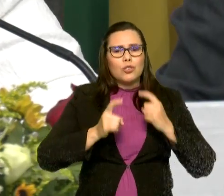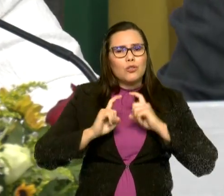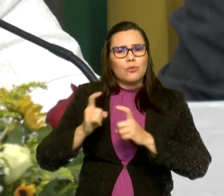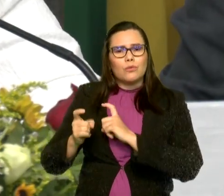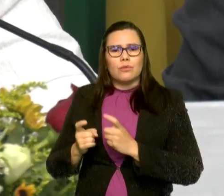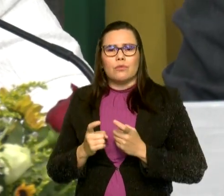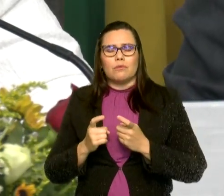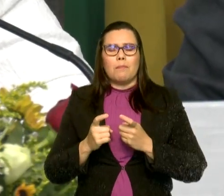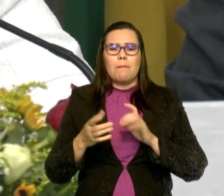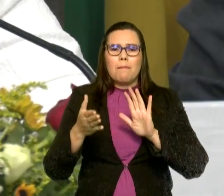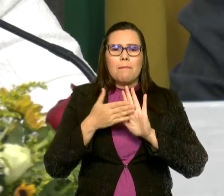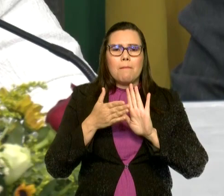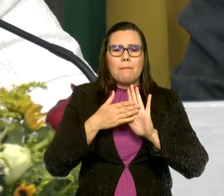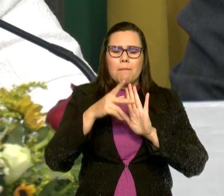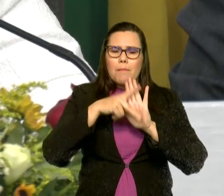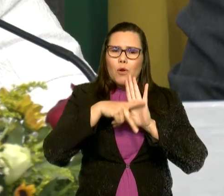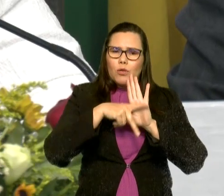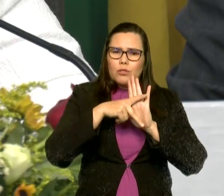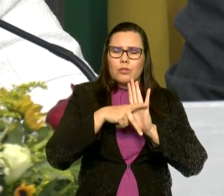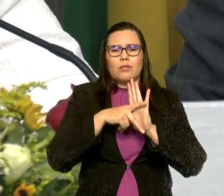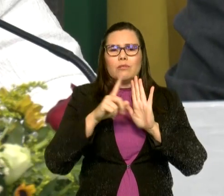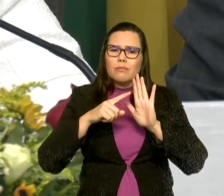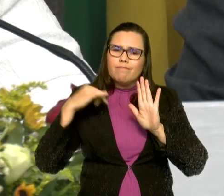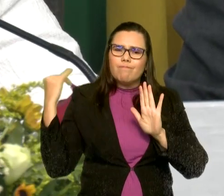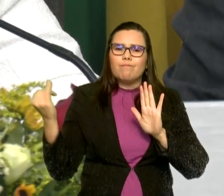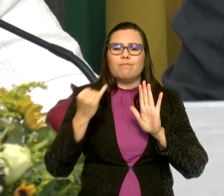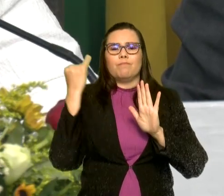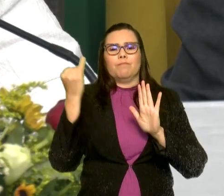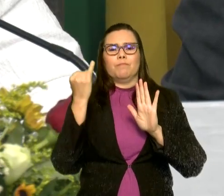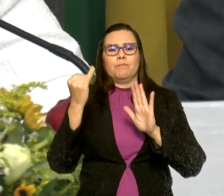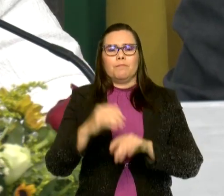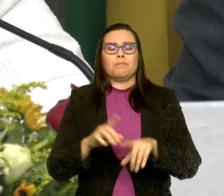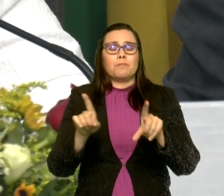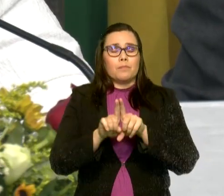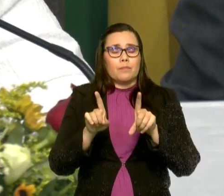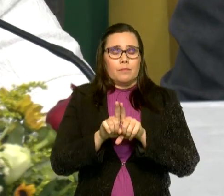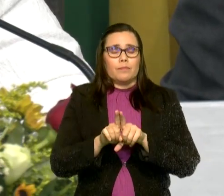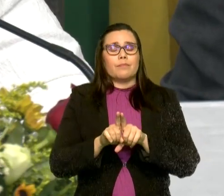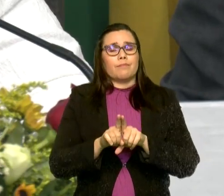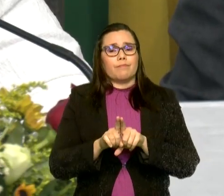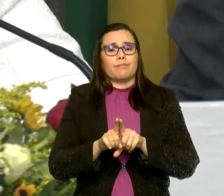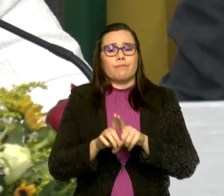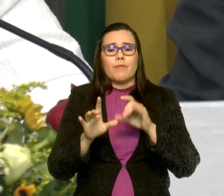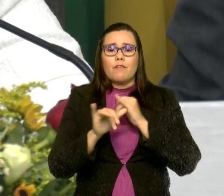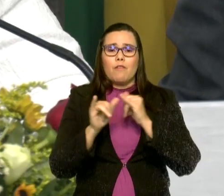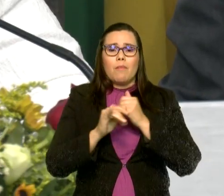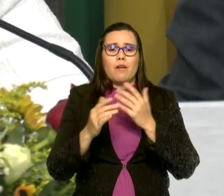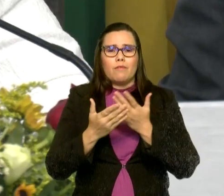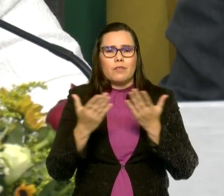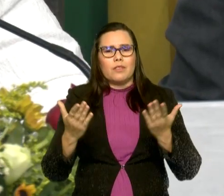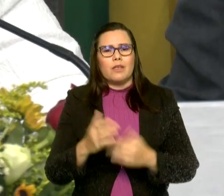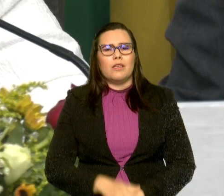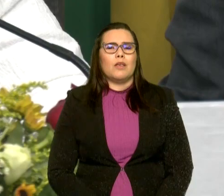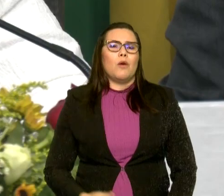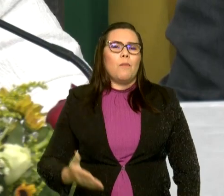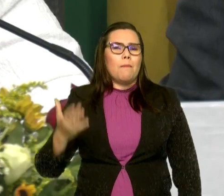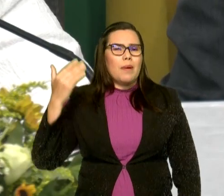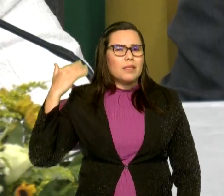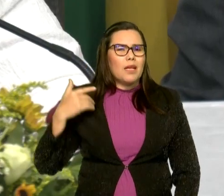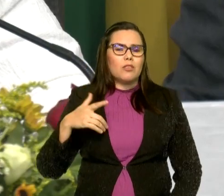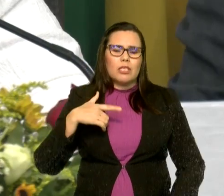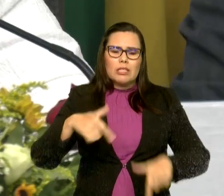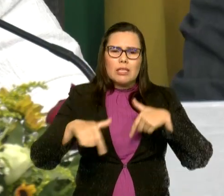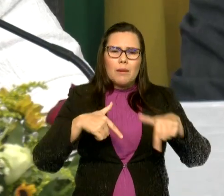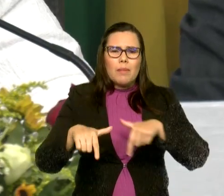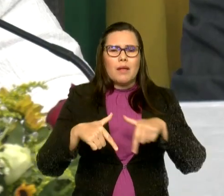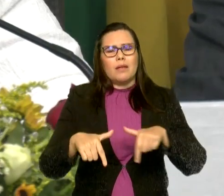Cocais. Gostaria de fazer uma menção especial também àqueles que muito trabalharam por Caxias na